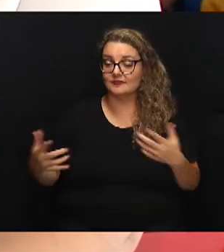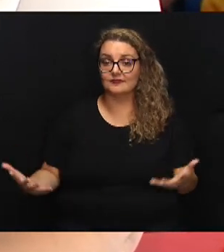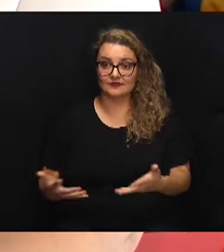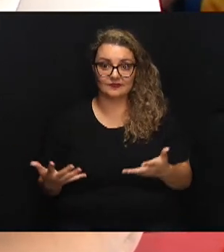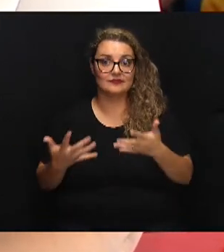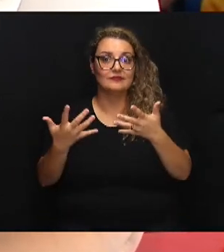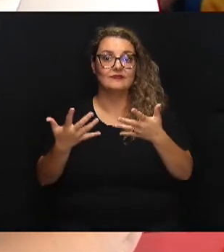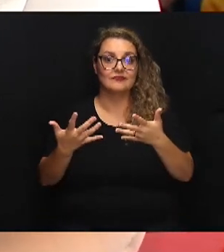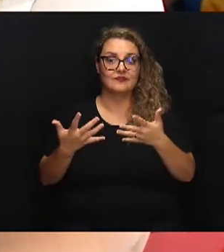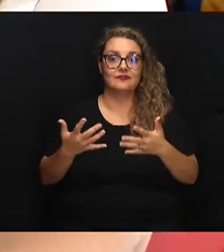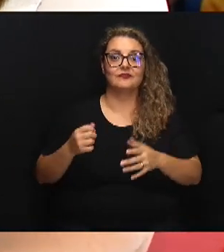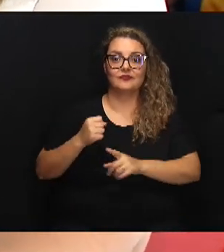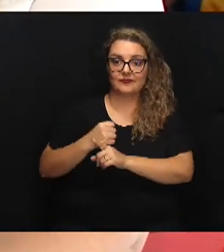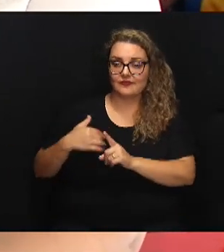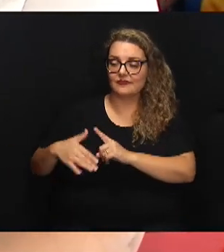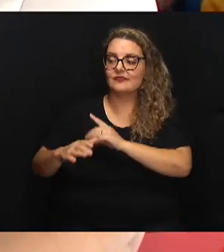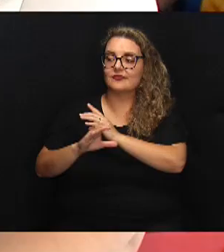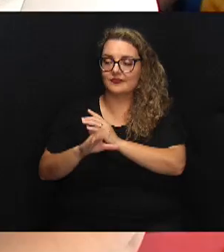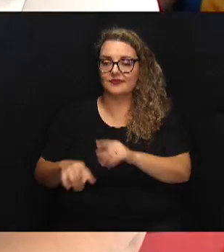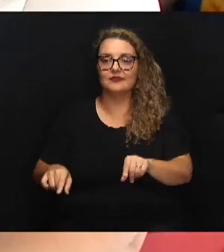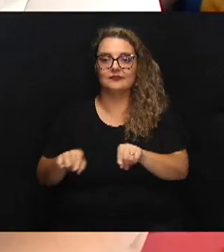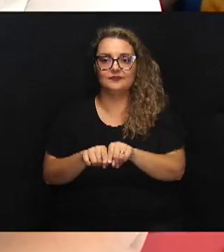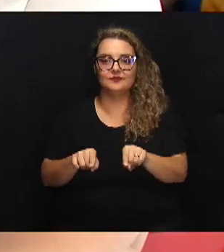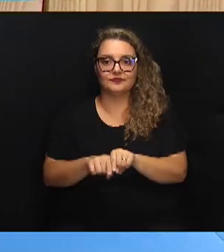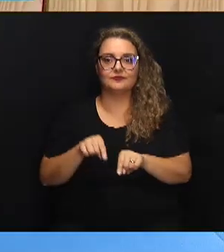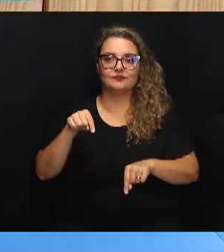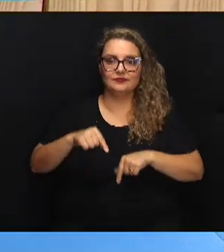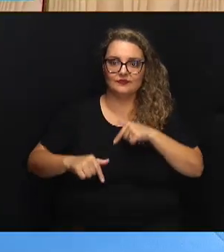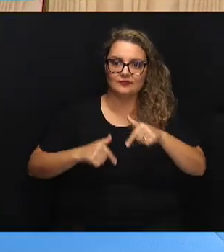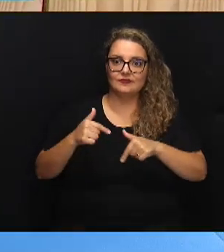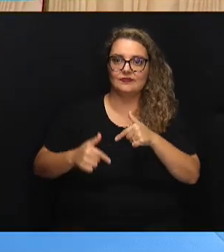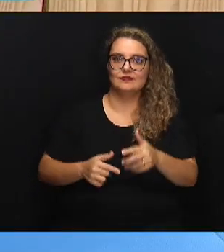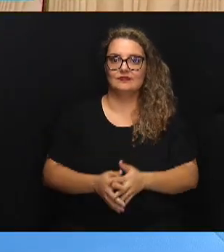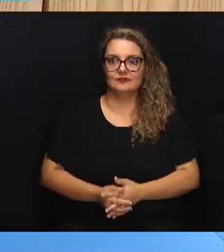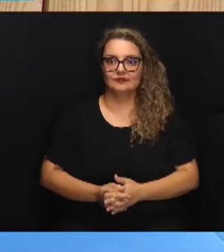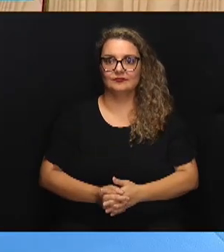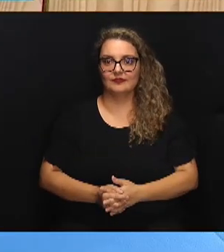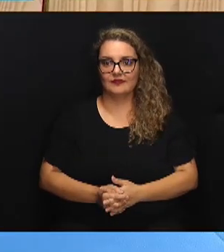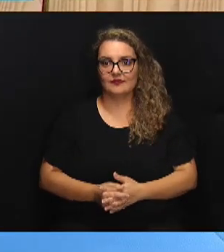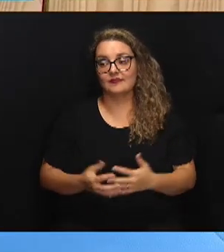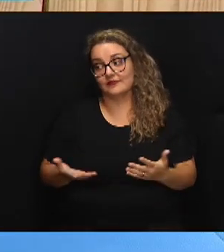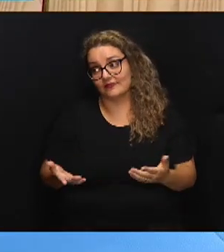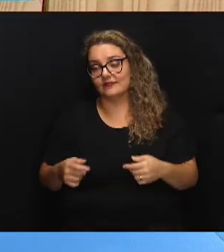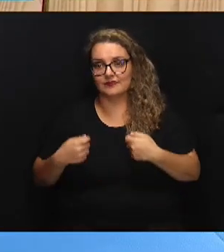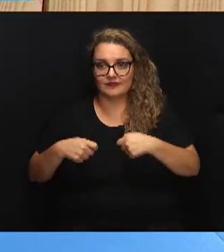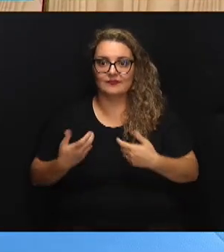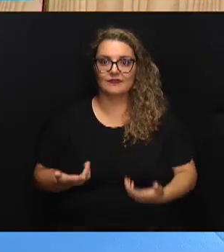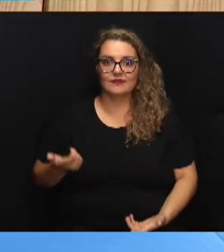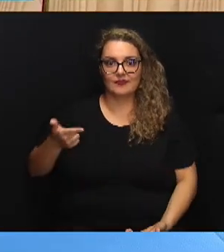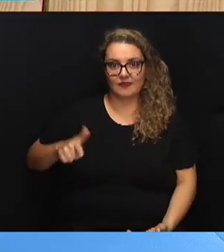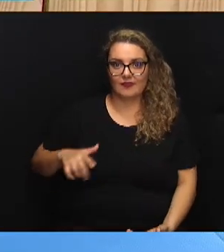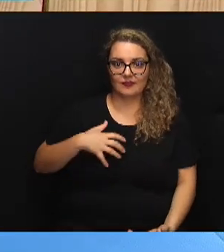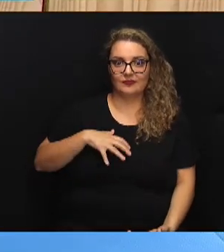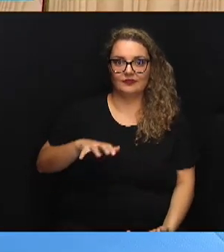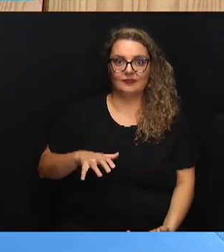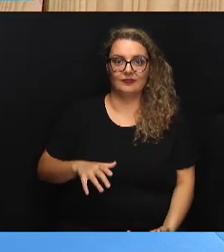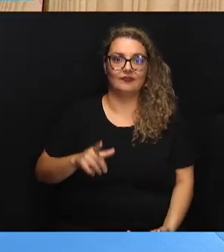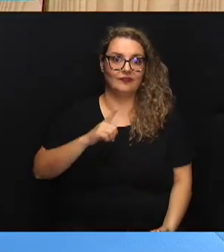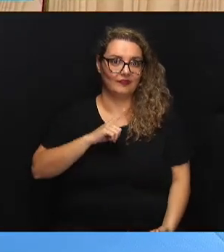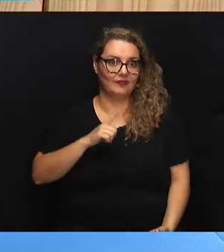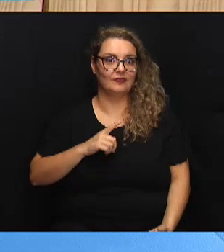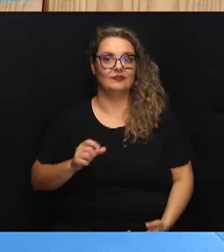iniciativas, né, da sociedade civil para que esse trabalho, sendo necessário, permaneça. Que ele exista, né?